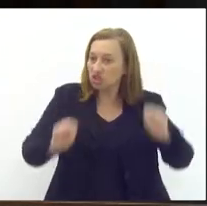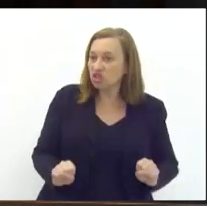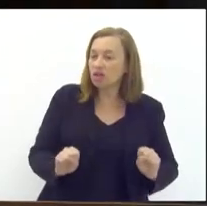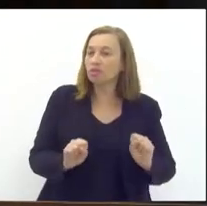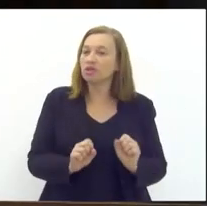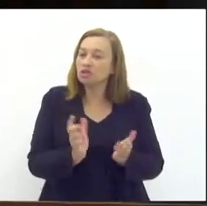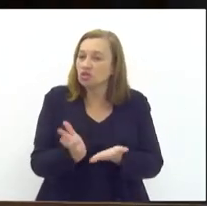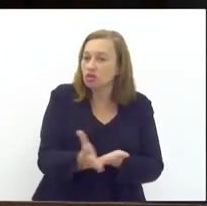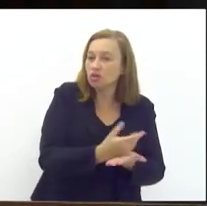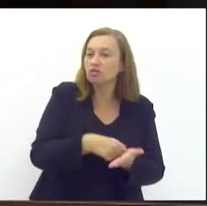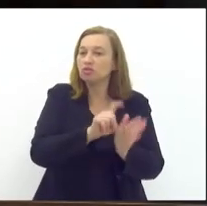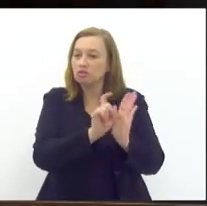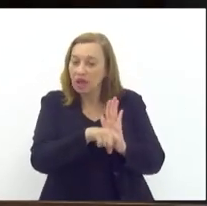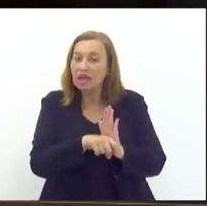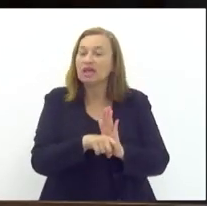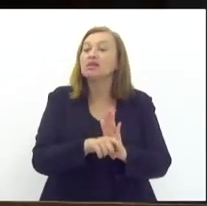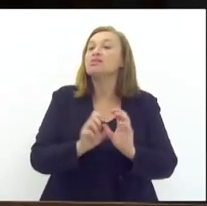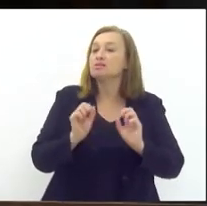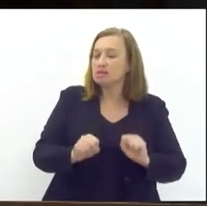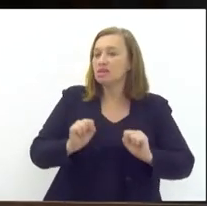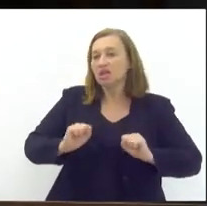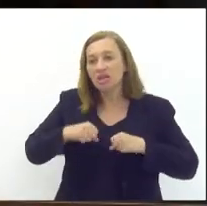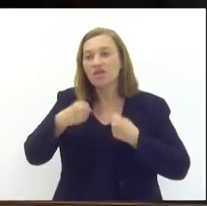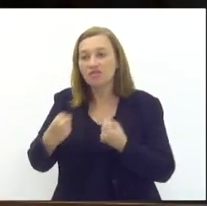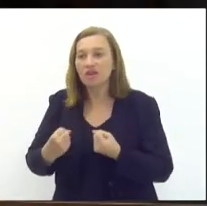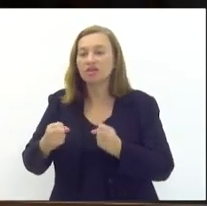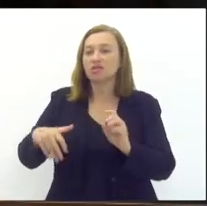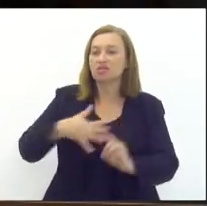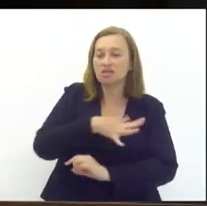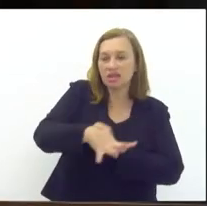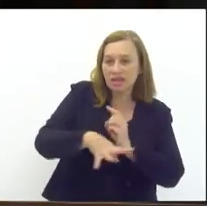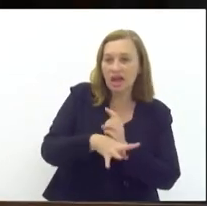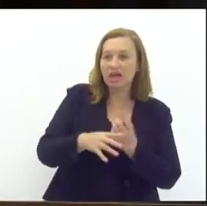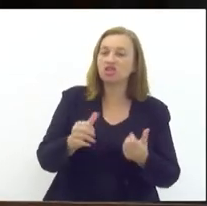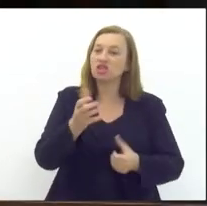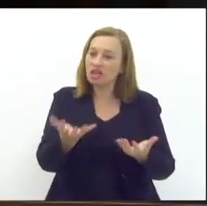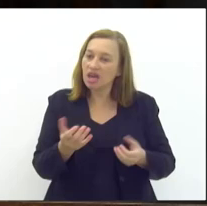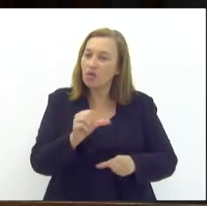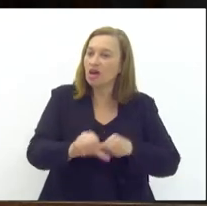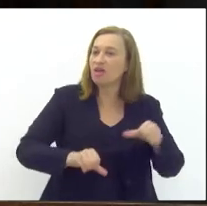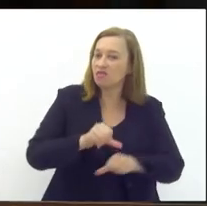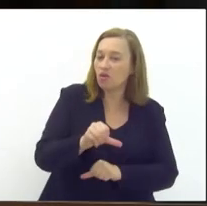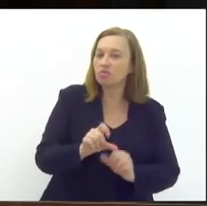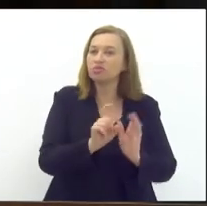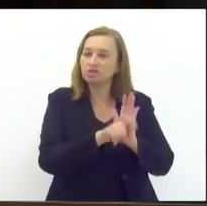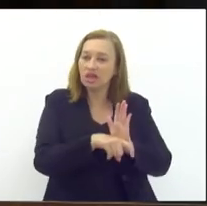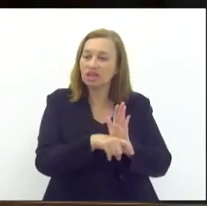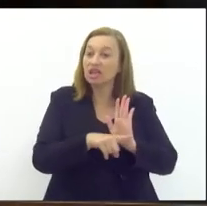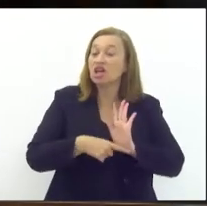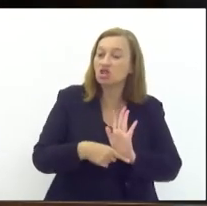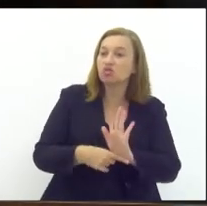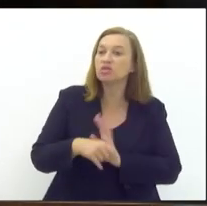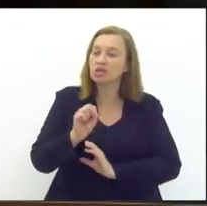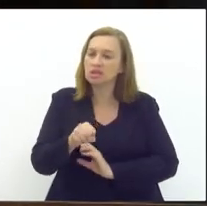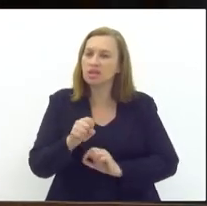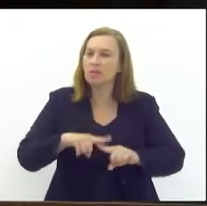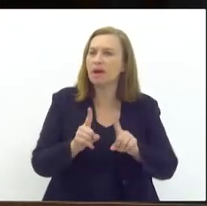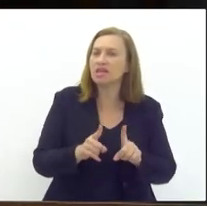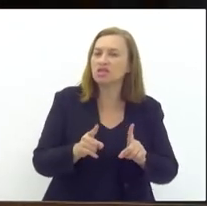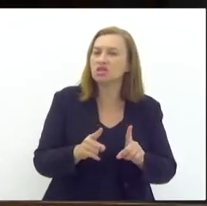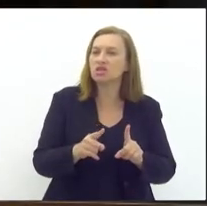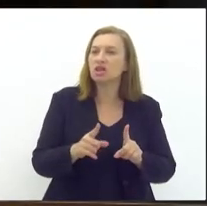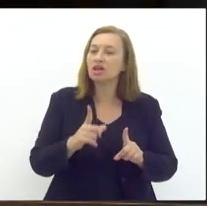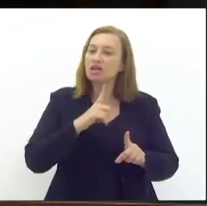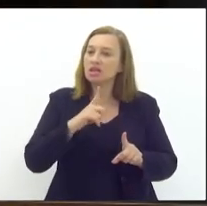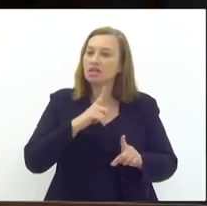defendem se a sociedade com Justiça fiscal a gente quer uma reforma tributária que simplifique sim mas que muito mais que isso que atrai